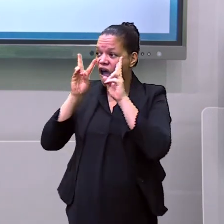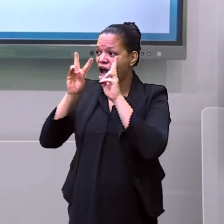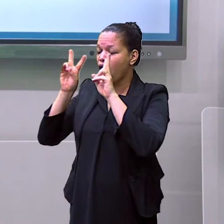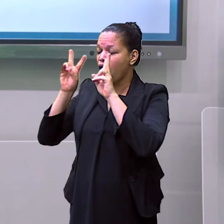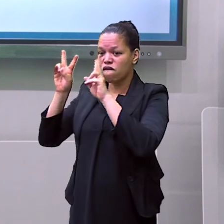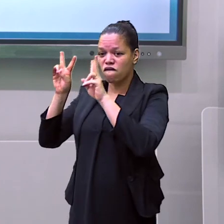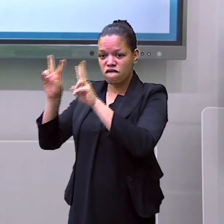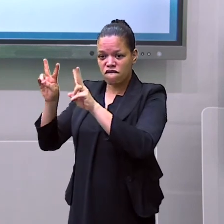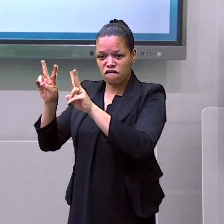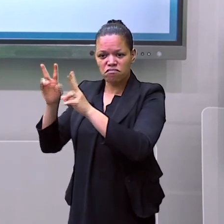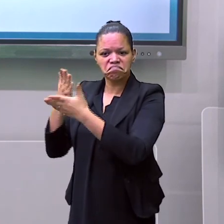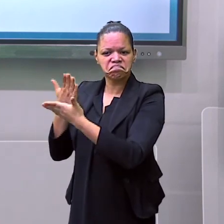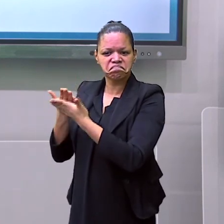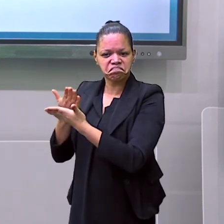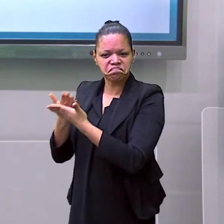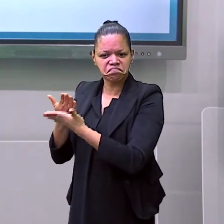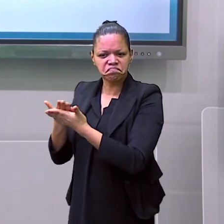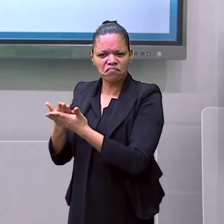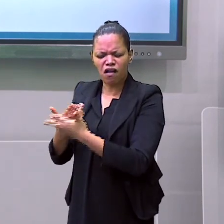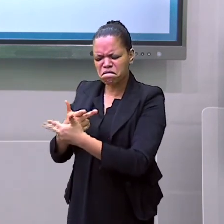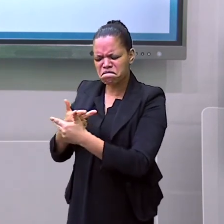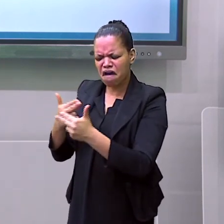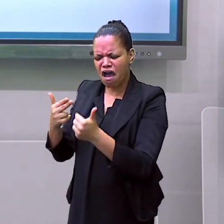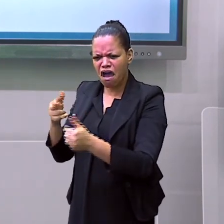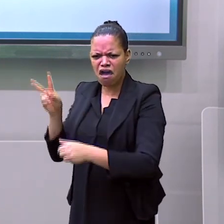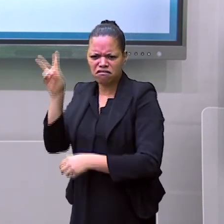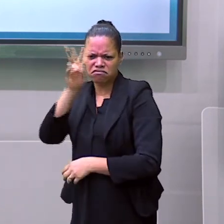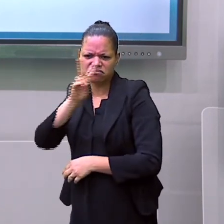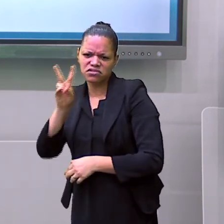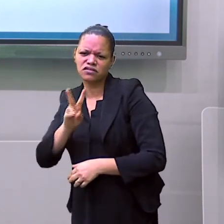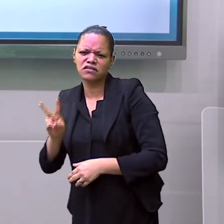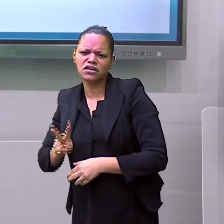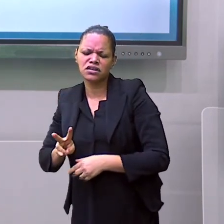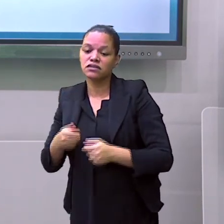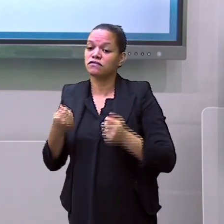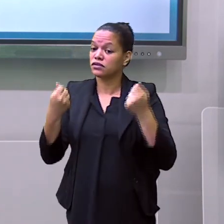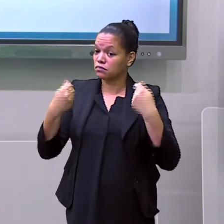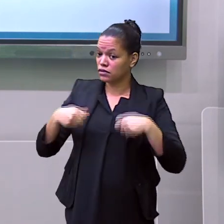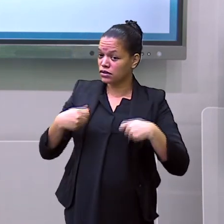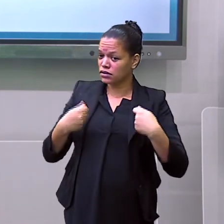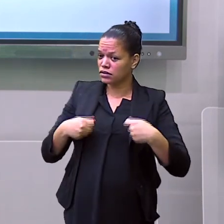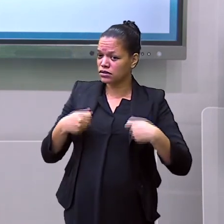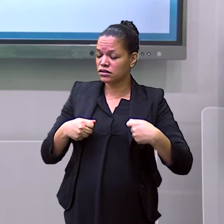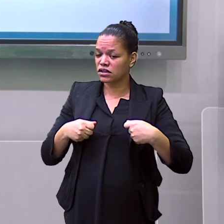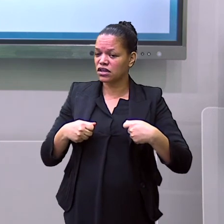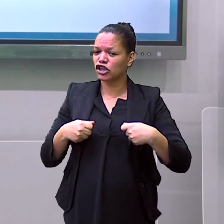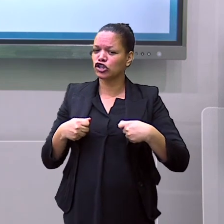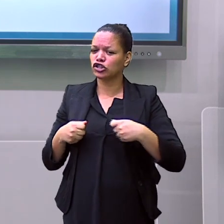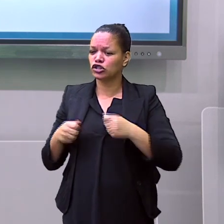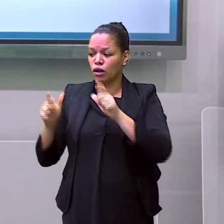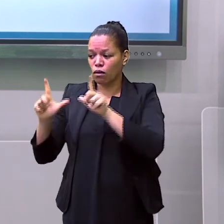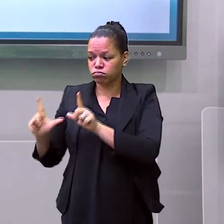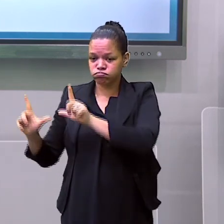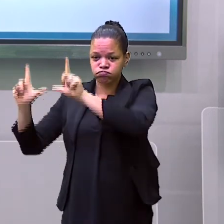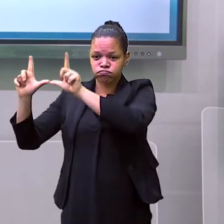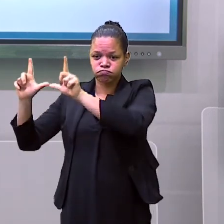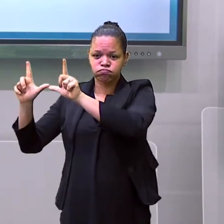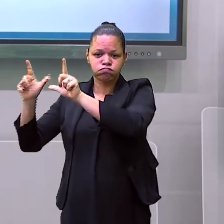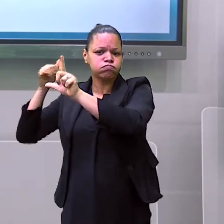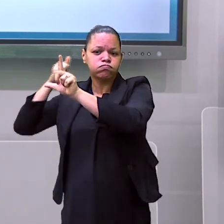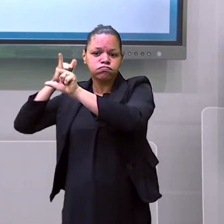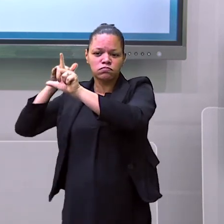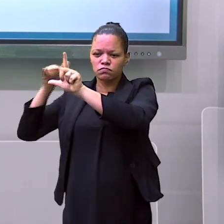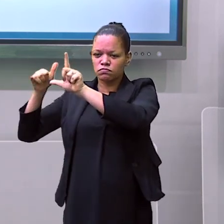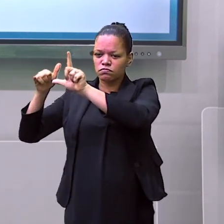e mais vezes, porque aqui encerrou a nossa aula. O que você deve fazer? Você deve apontar a câmera do